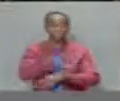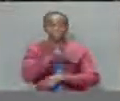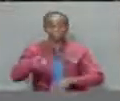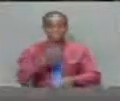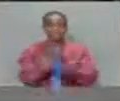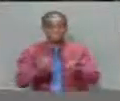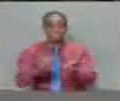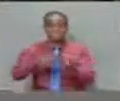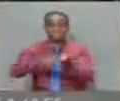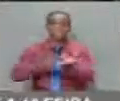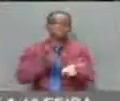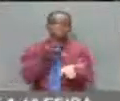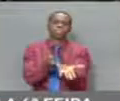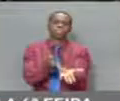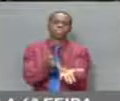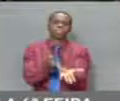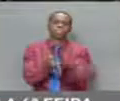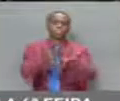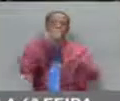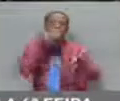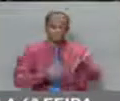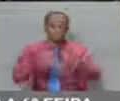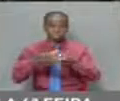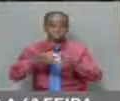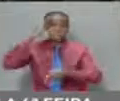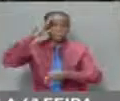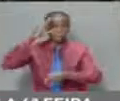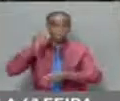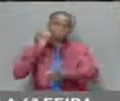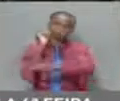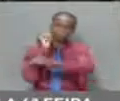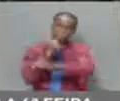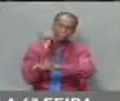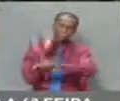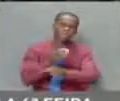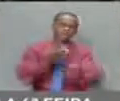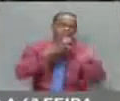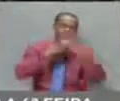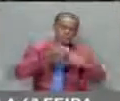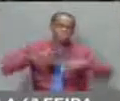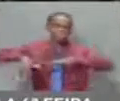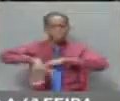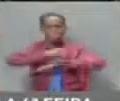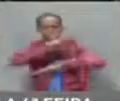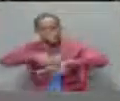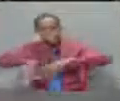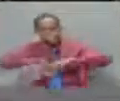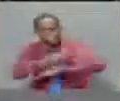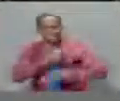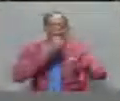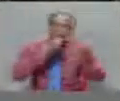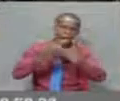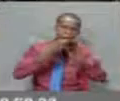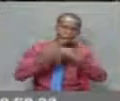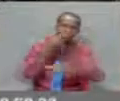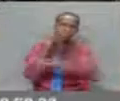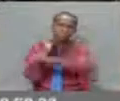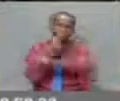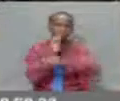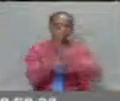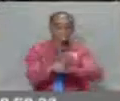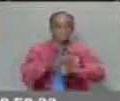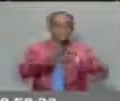disse, chamamos a atenção, apelamos, conversamos com as pessoas, sensibilizamos nas ruas, o Comando Provincial, os efetivos. Portanto, o governo da